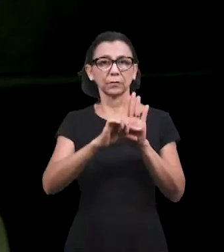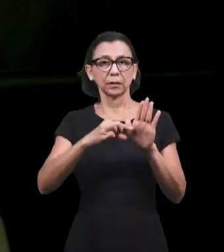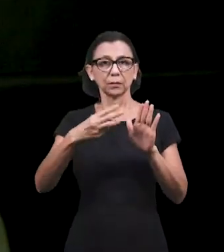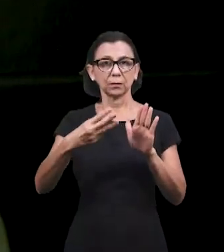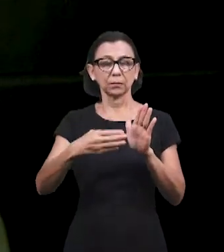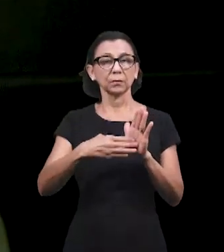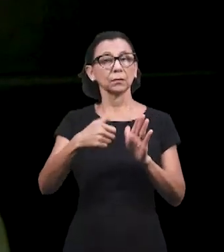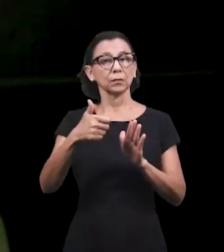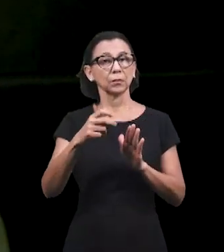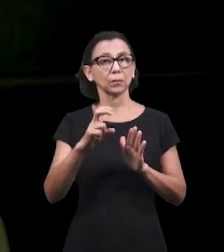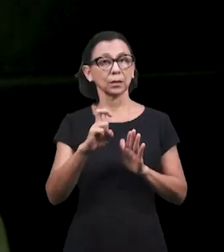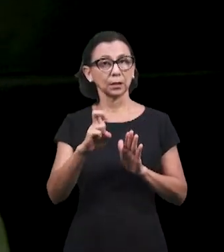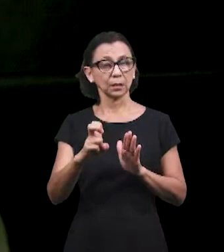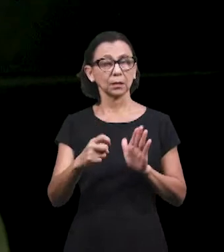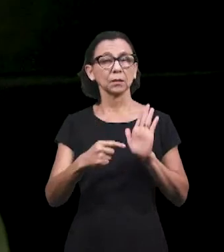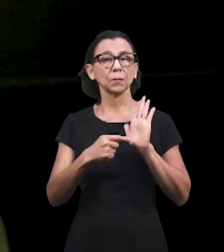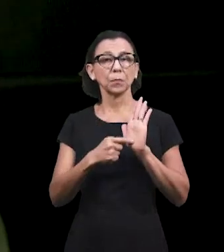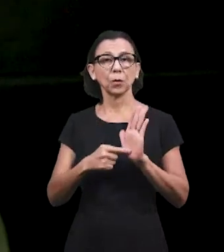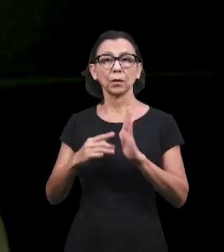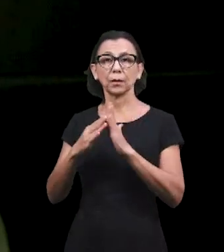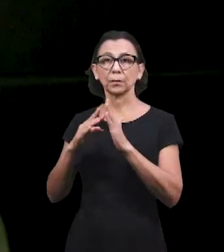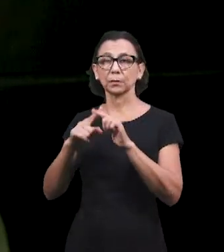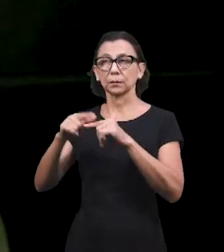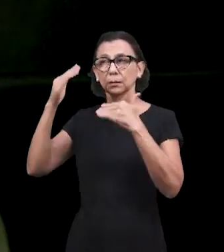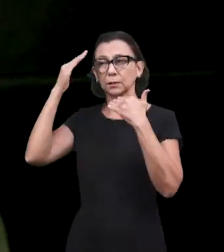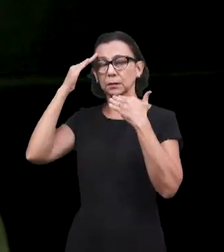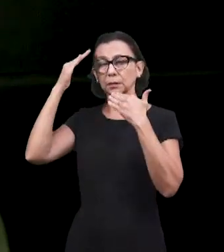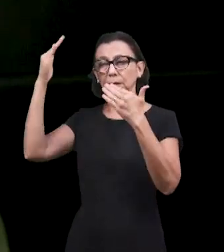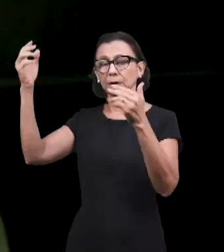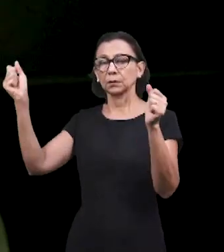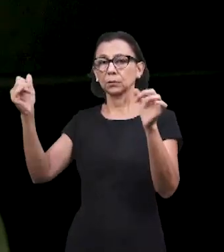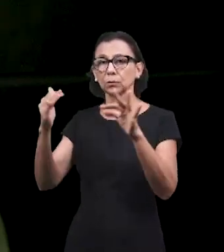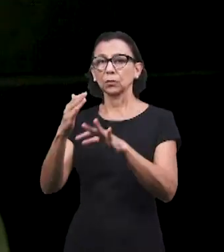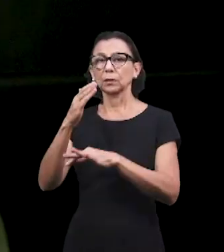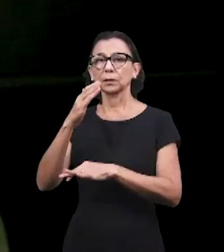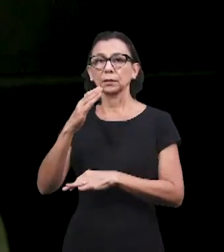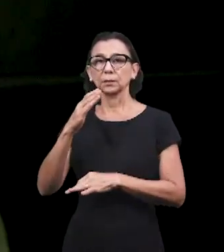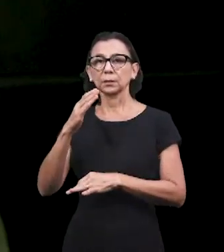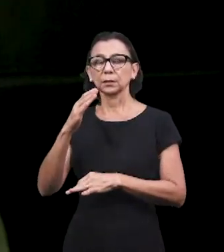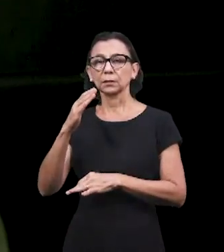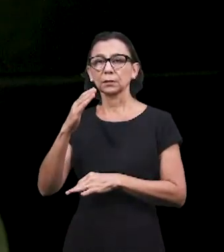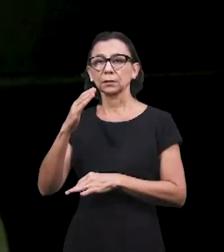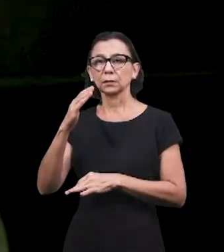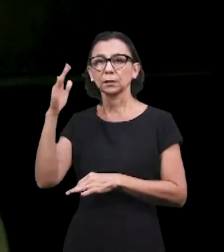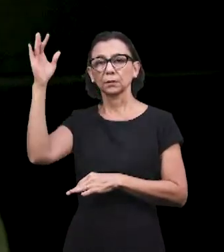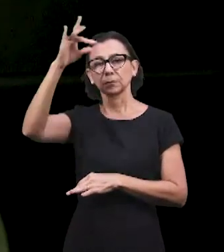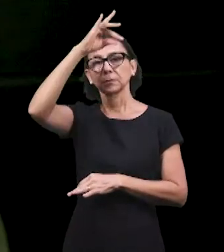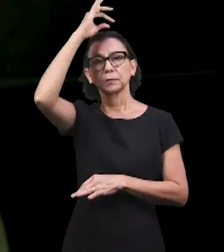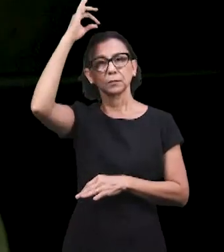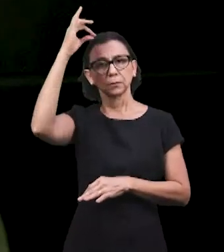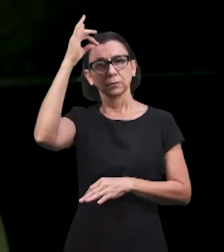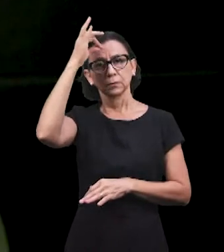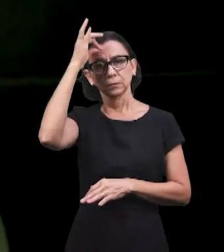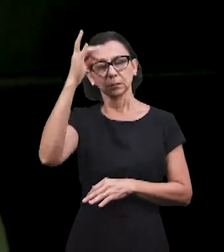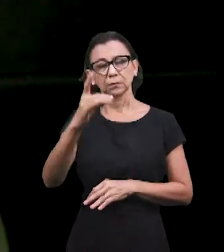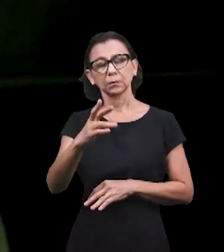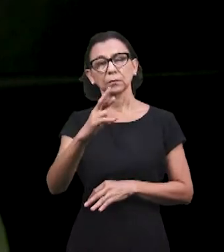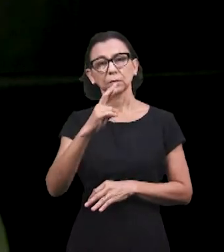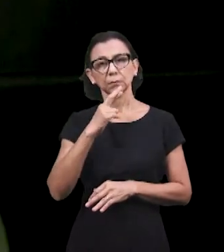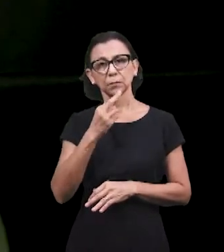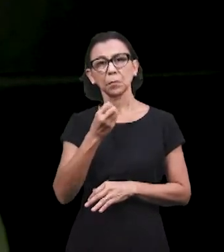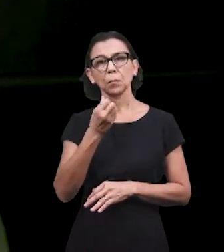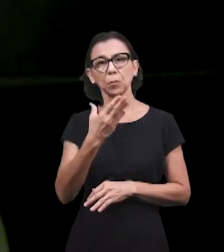ao verso 15, a glorificação da igreja ao Espírito Santo. Muito bem colocado, essa resposta foi muito completa e nos